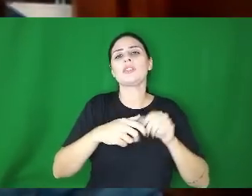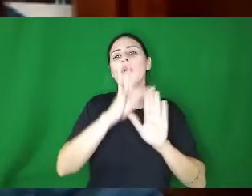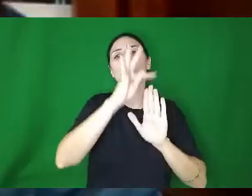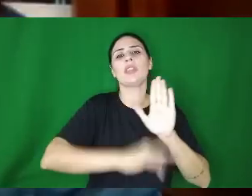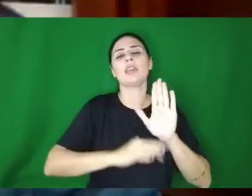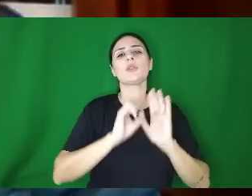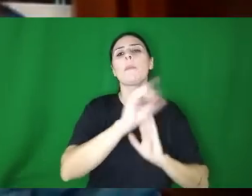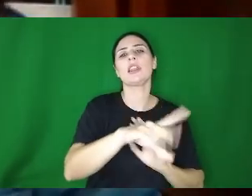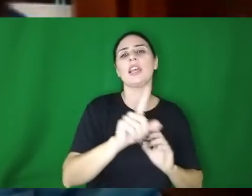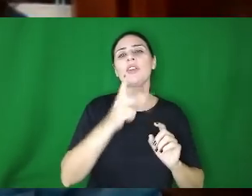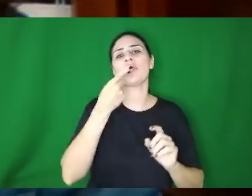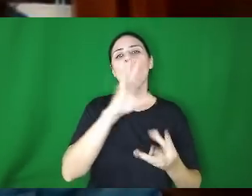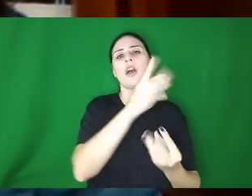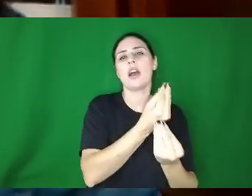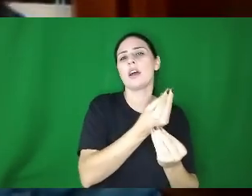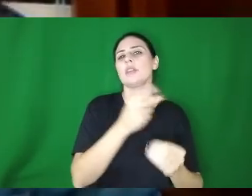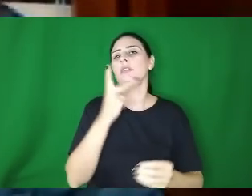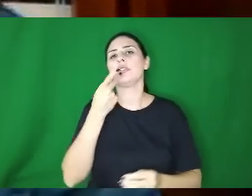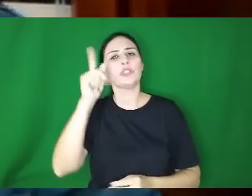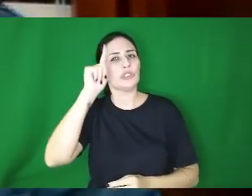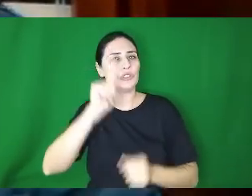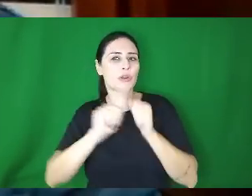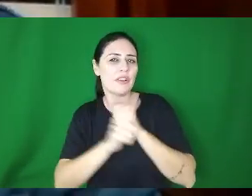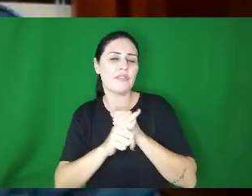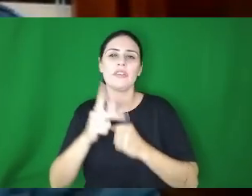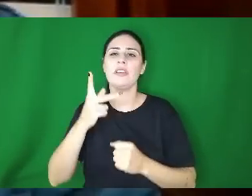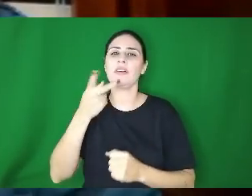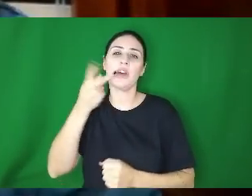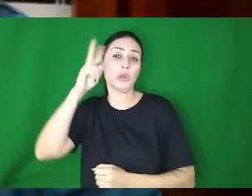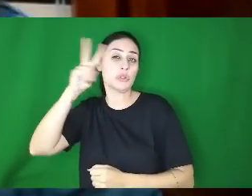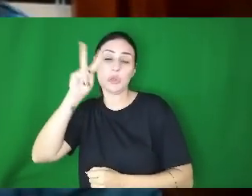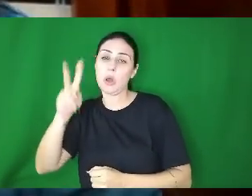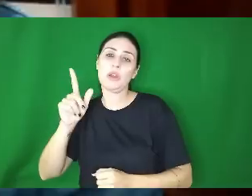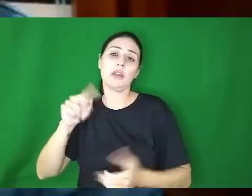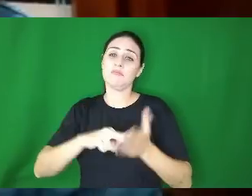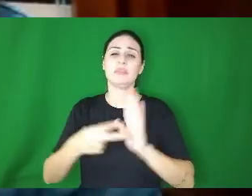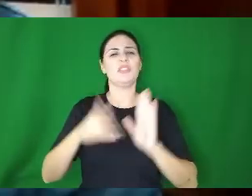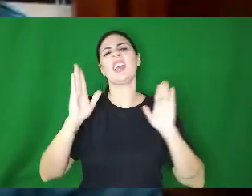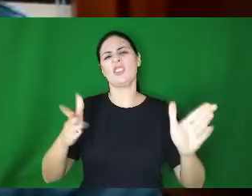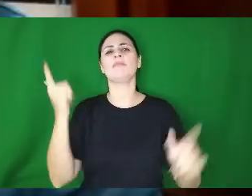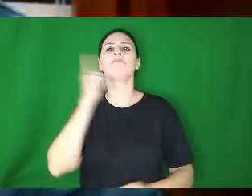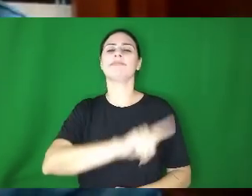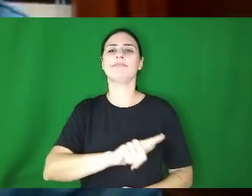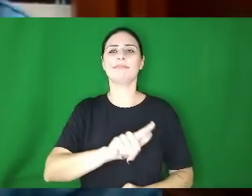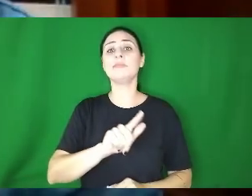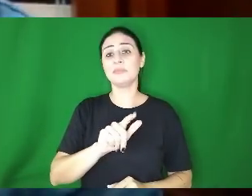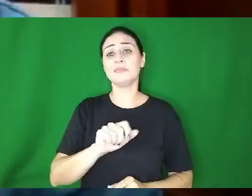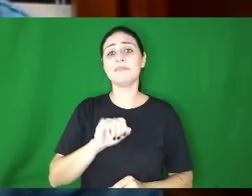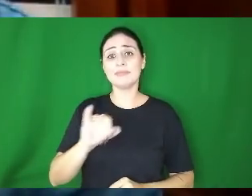isso é o ensino sistematizado com a figura de uma pessoa mais experiente, dentro de